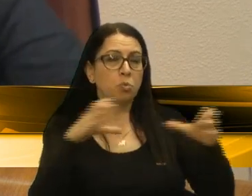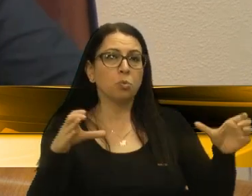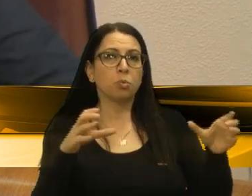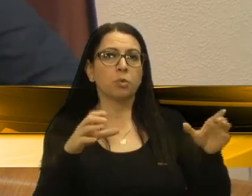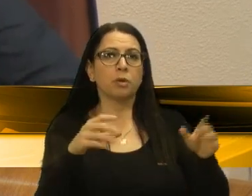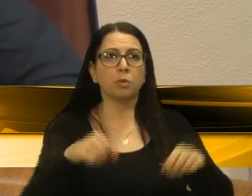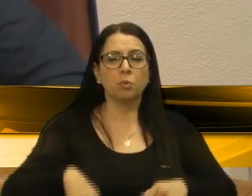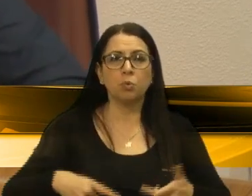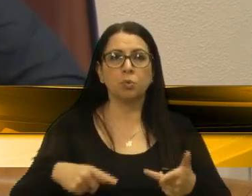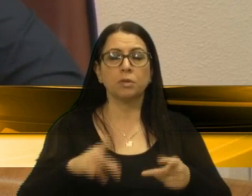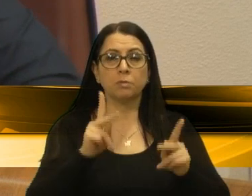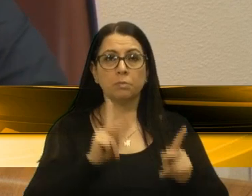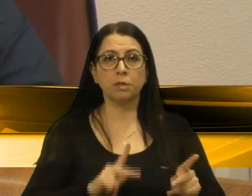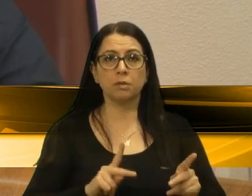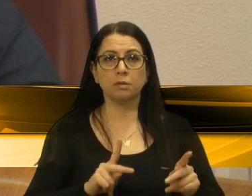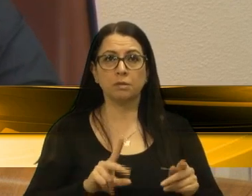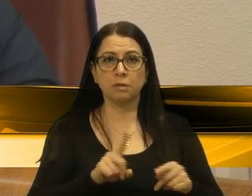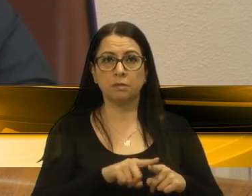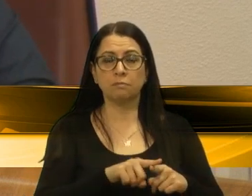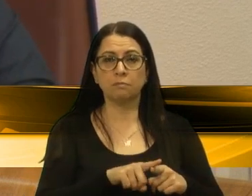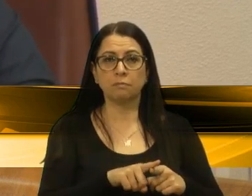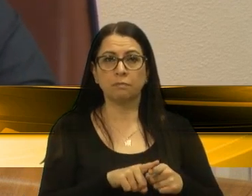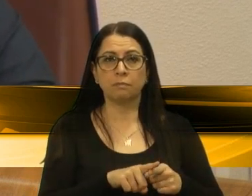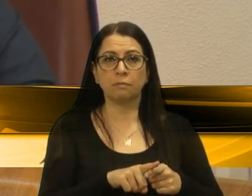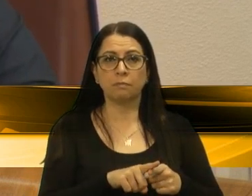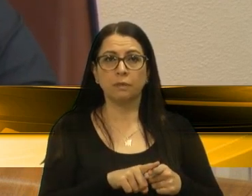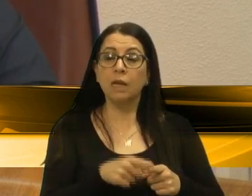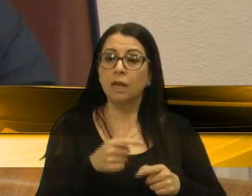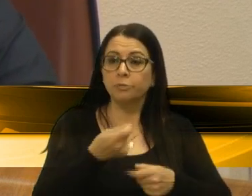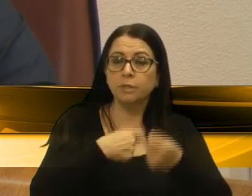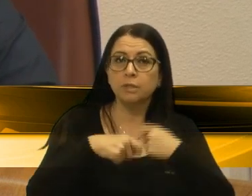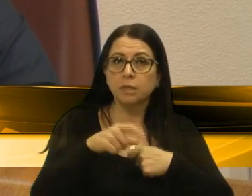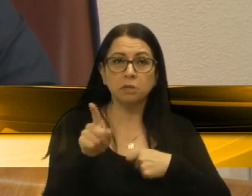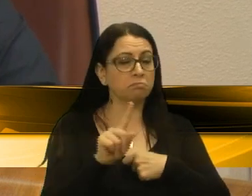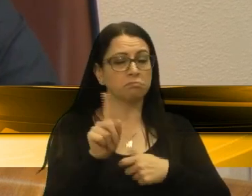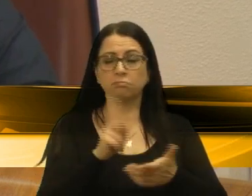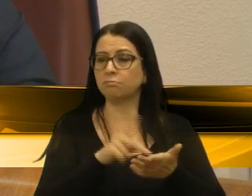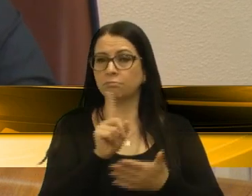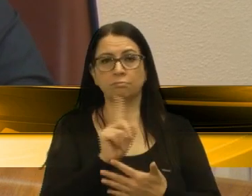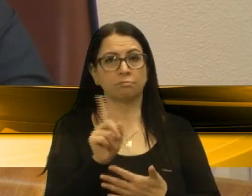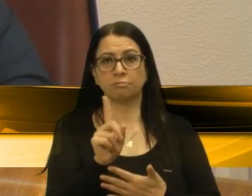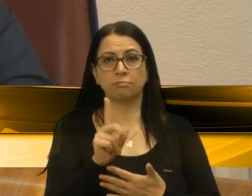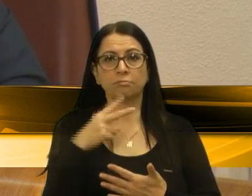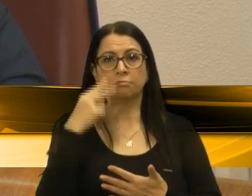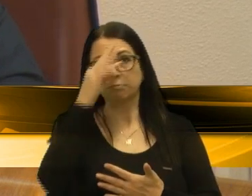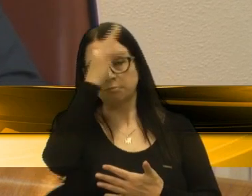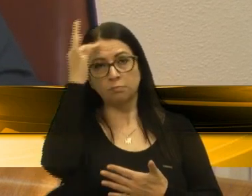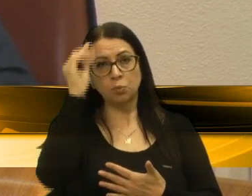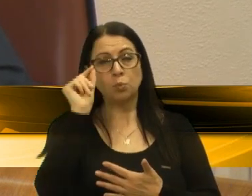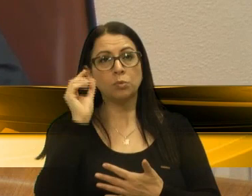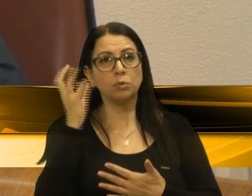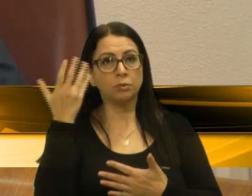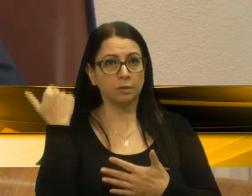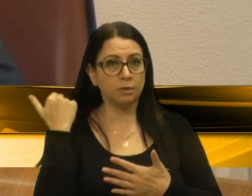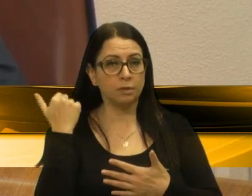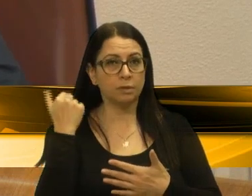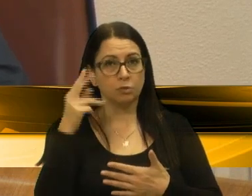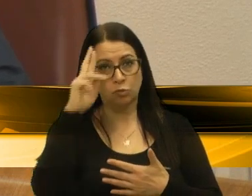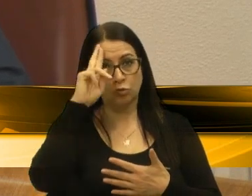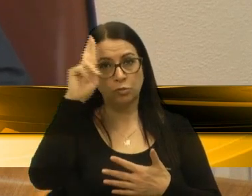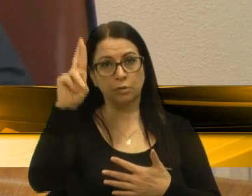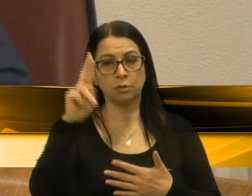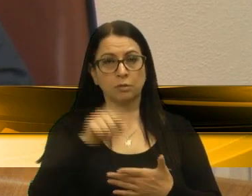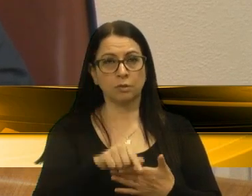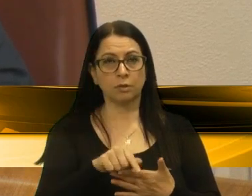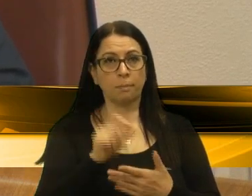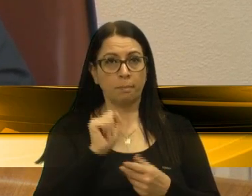centavos. Ele chamou a atenção disso, dizendo que são 12 centavos que estamos cobrando a mais da população por conta da